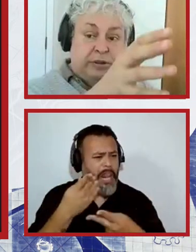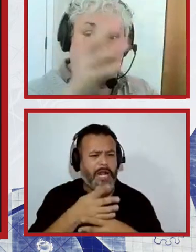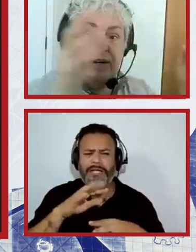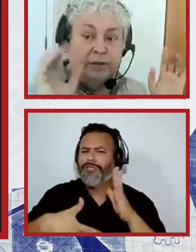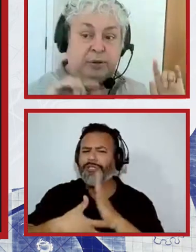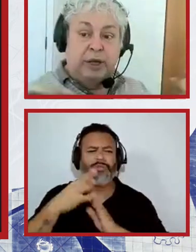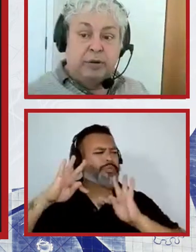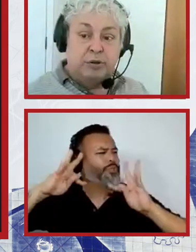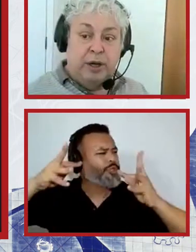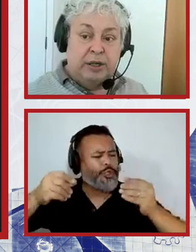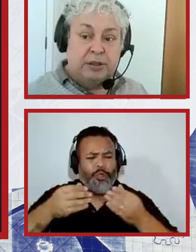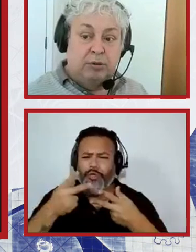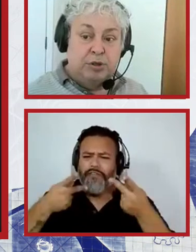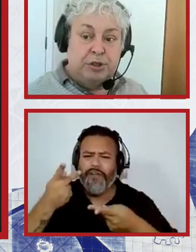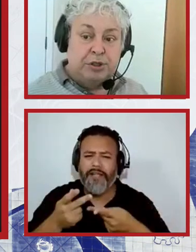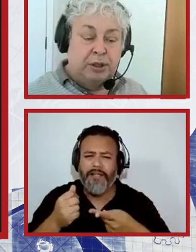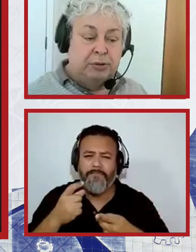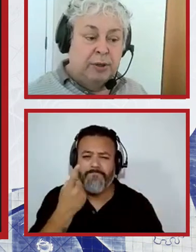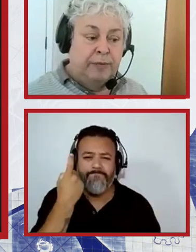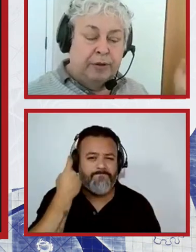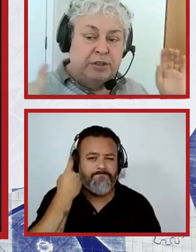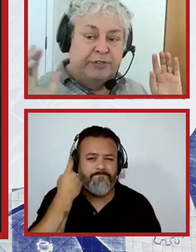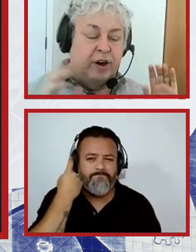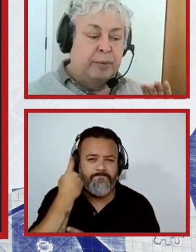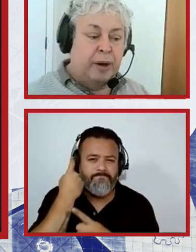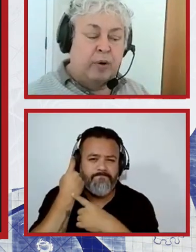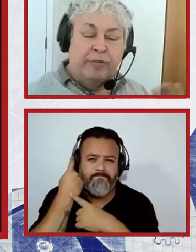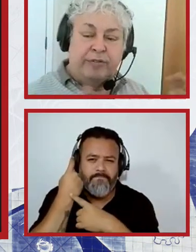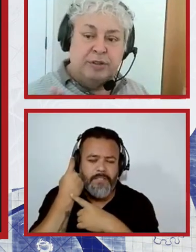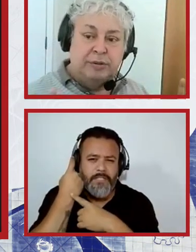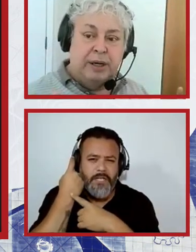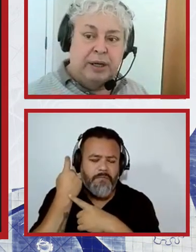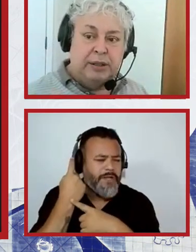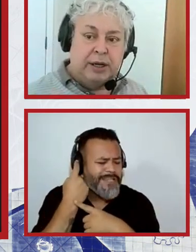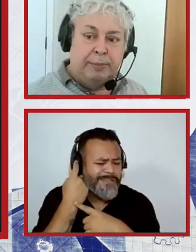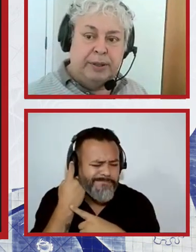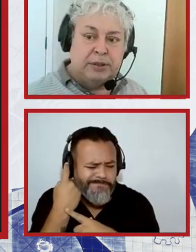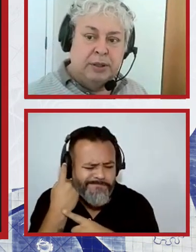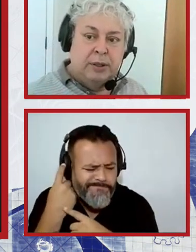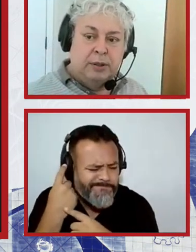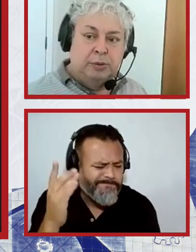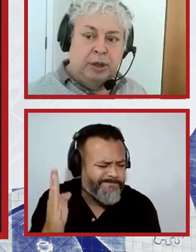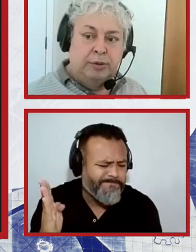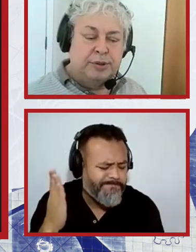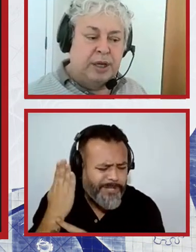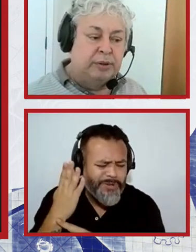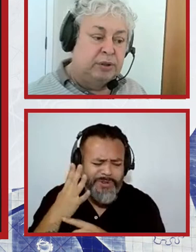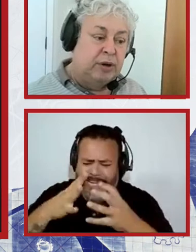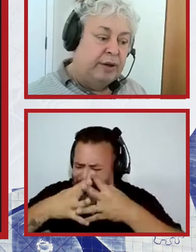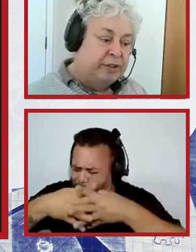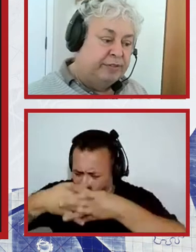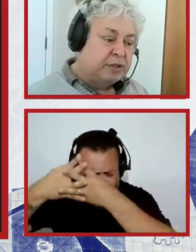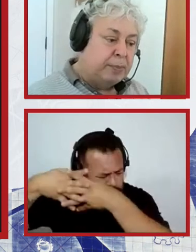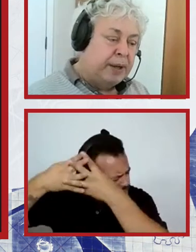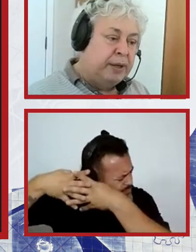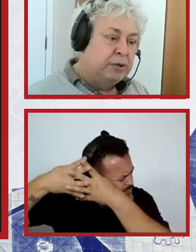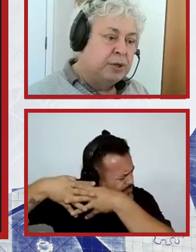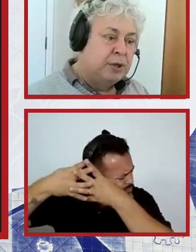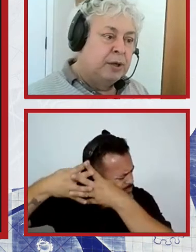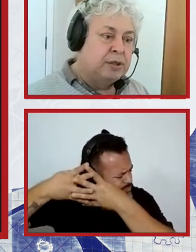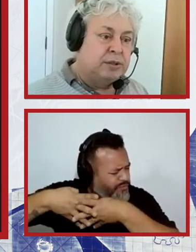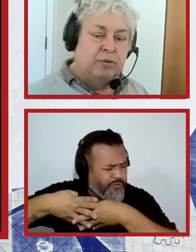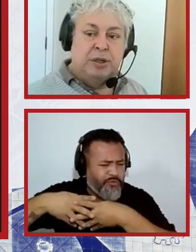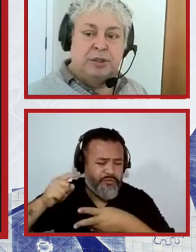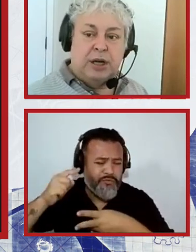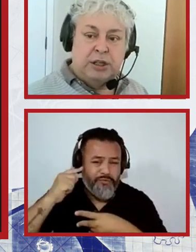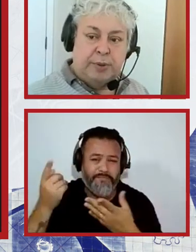o que o professor está falando e o que os colegas estão cochichando. Então, se forma uma confusão danada na cabeça do aluno cego. Então, há diversos